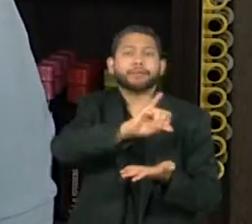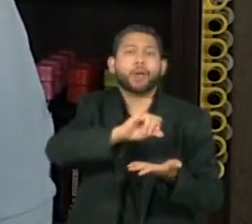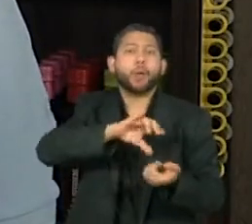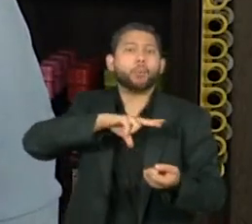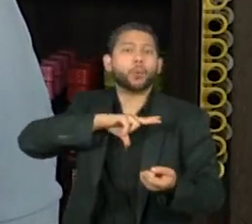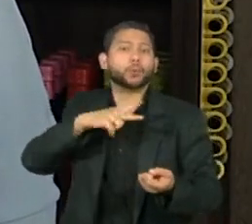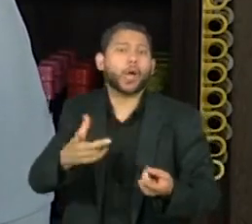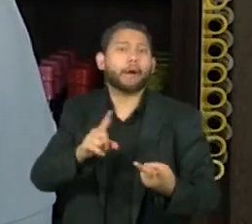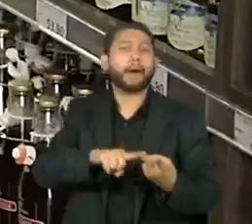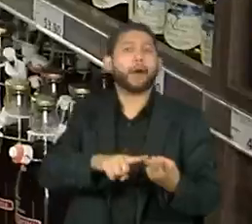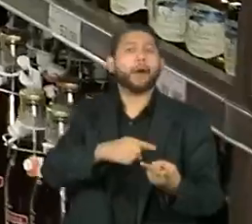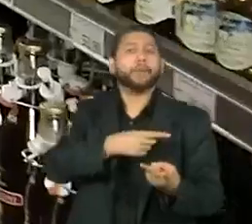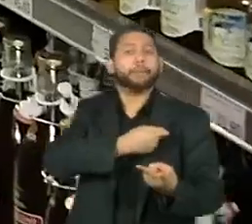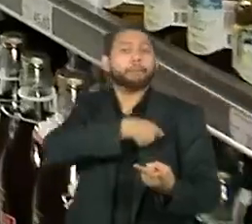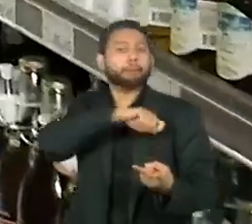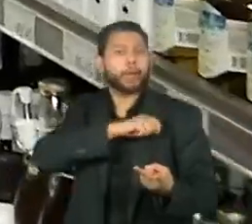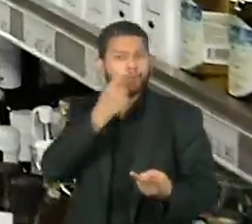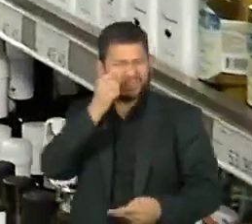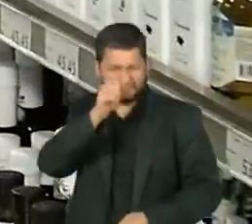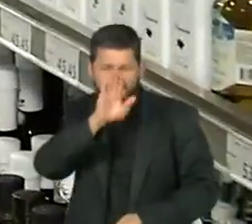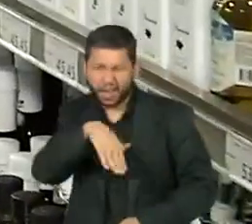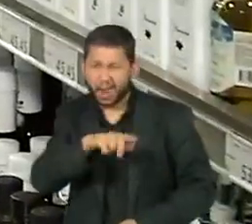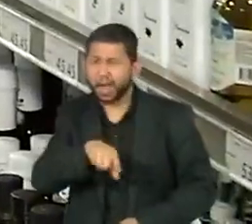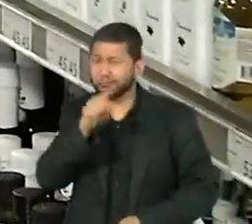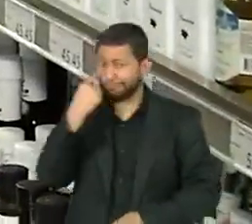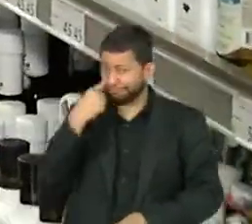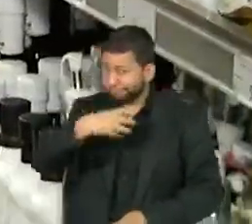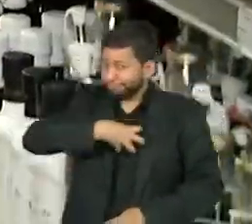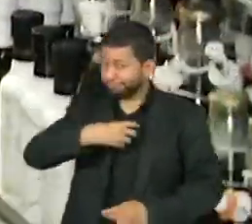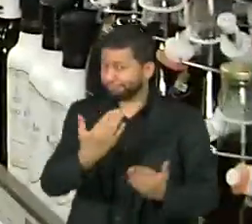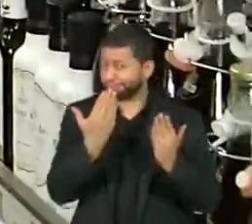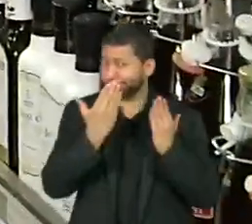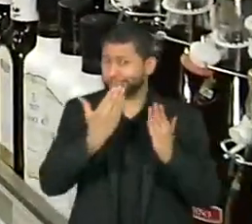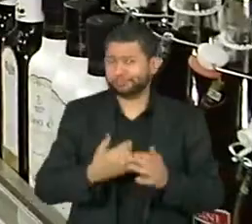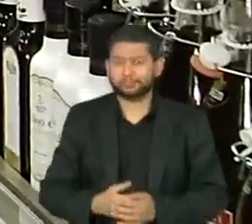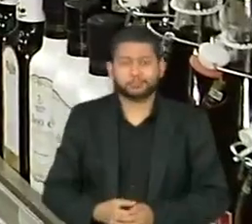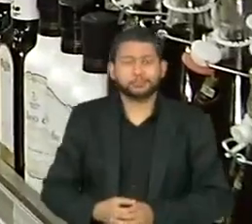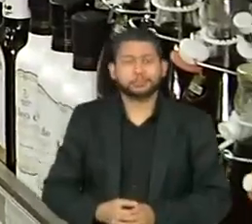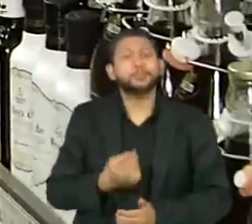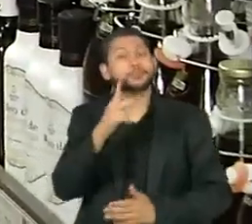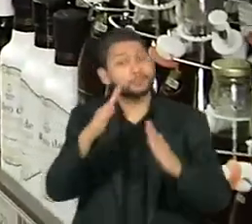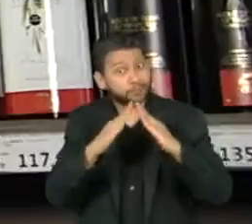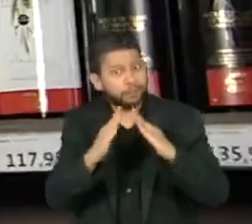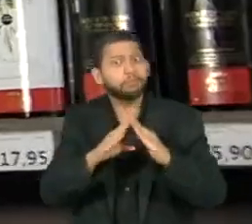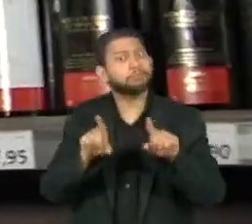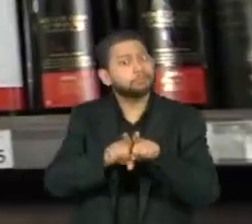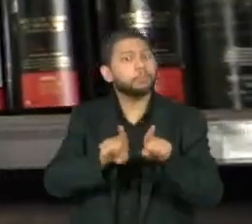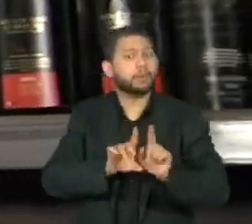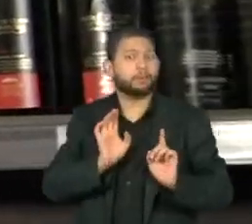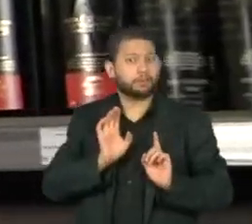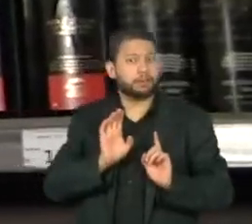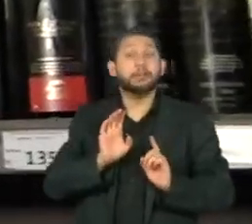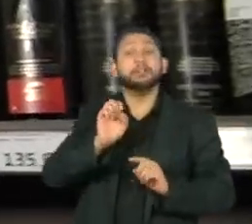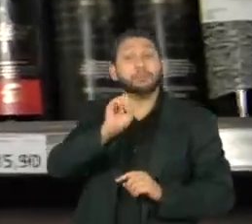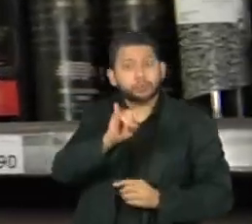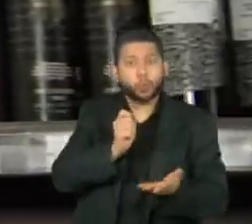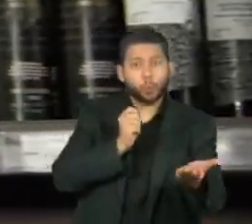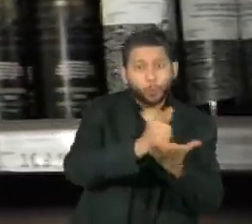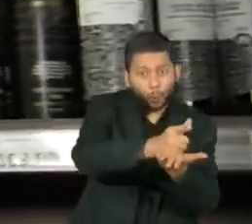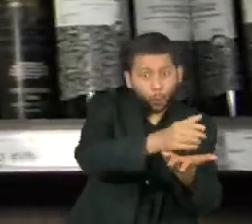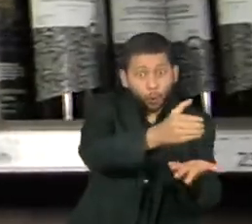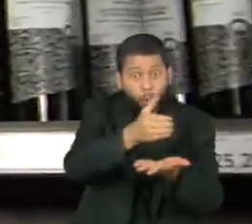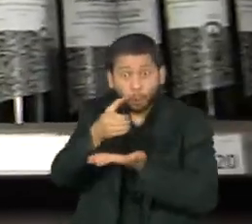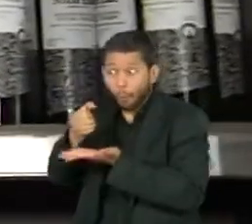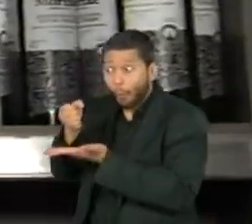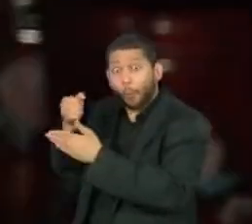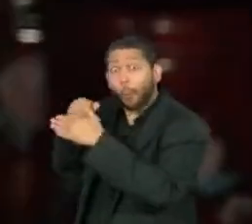que aí tem coisa. E o cuidado também precisa ir para dentro de casa. O ideal é armazenar o azeite em locais